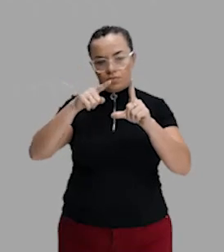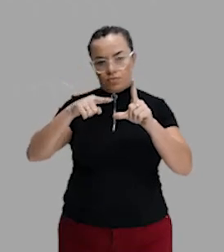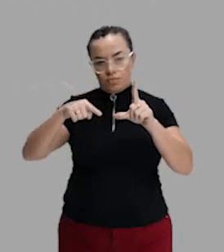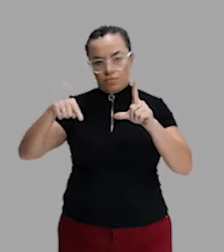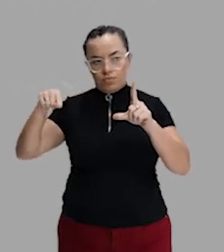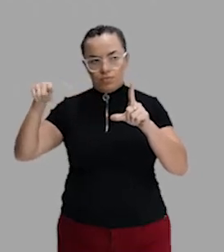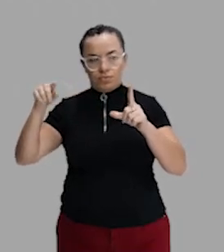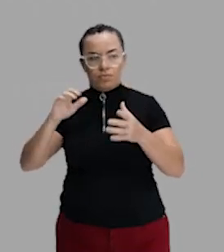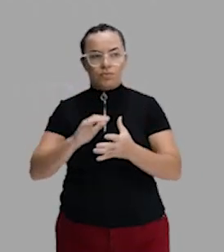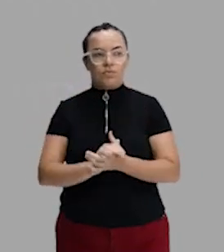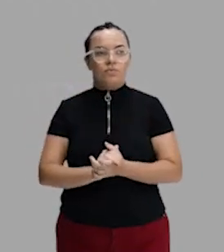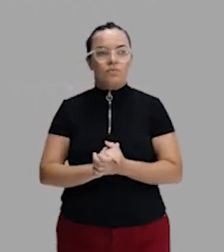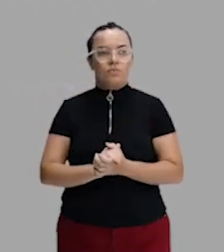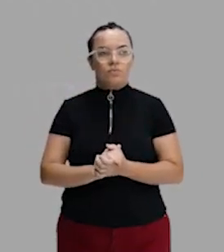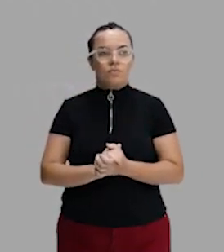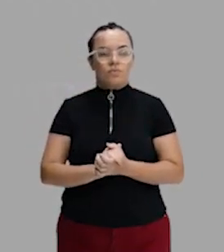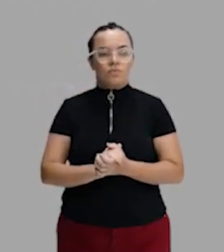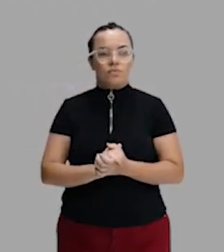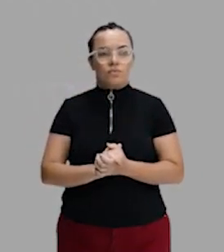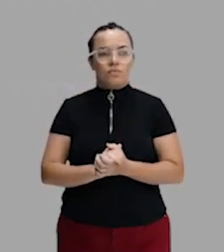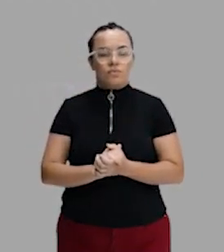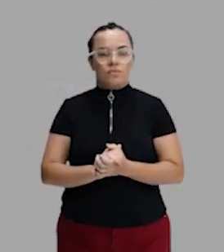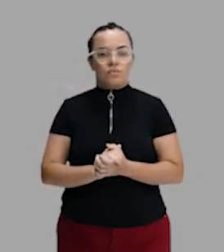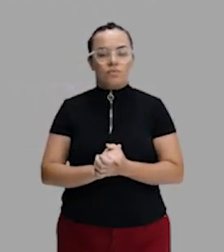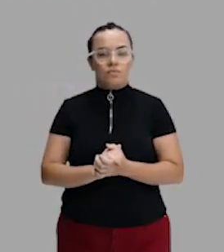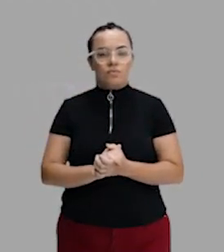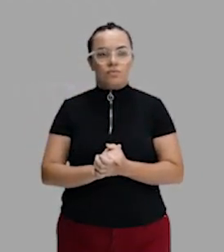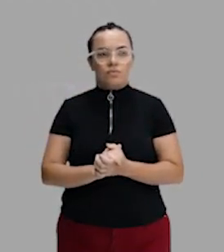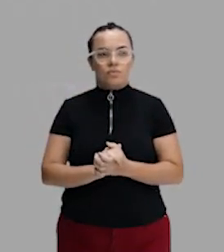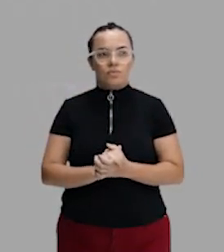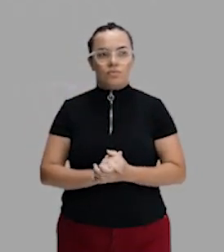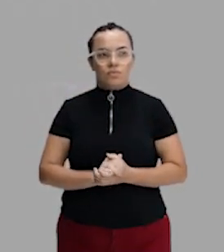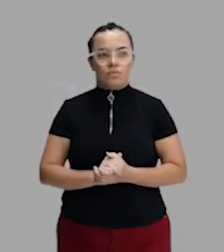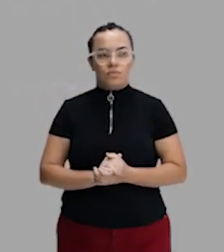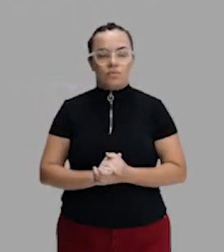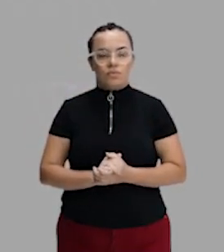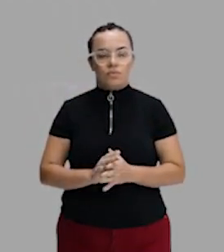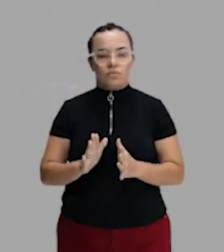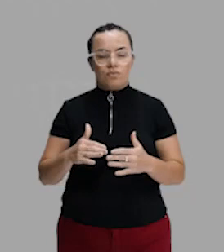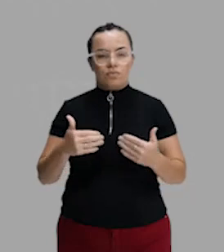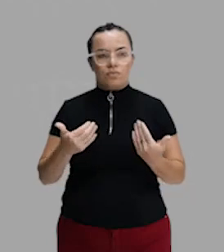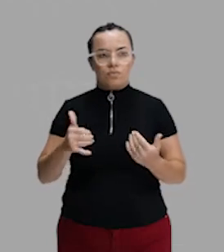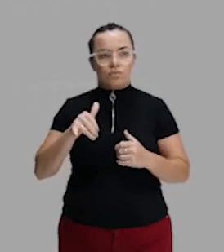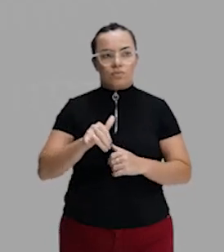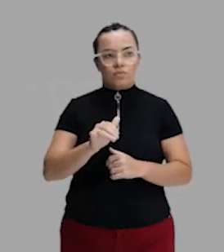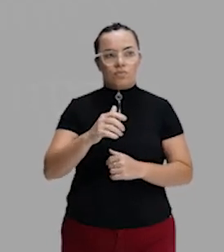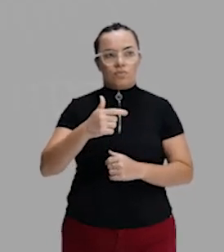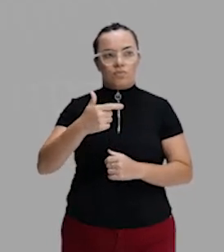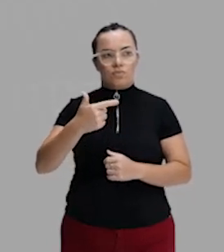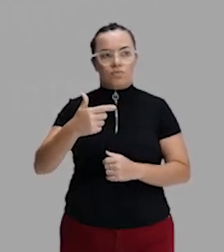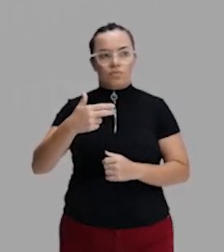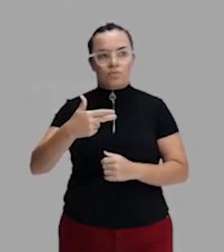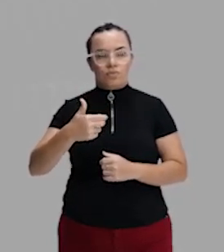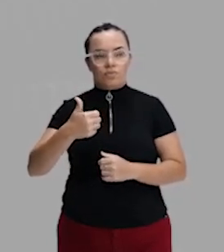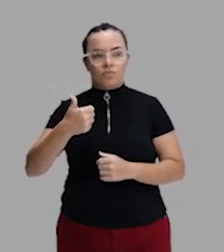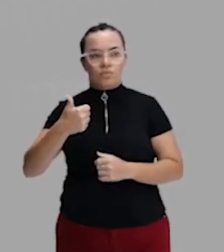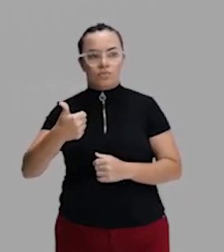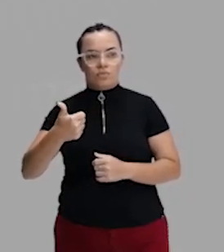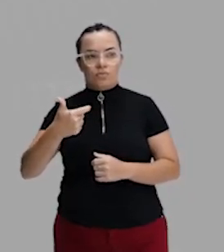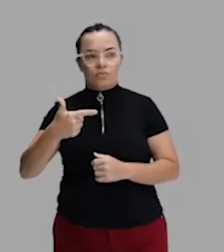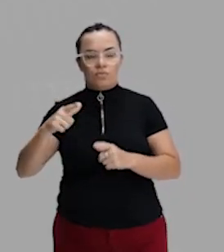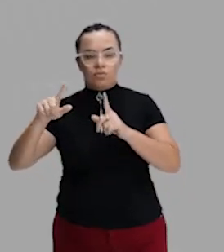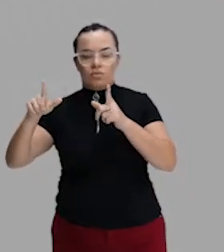Vamos lá. Y ao quadrado igual a 12 que multiplica x menos 1. Primeira coisa que eu posso fazer aqui é encontrar,